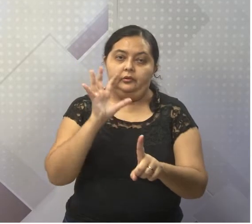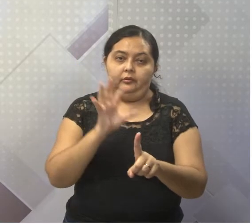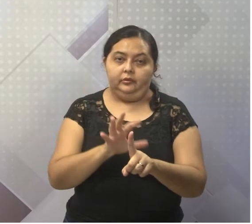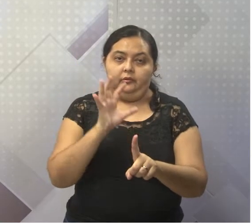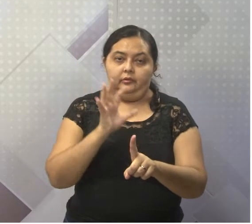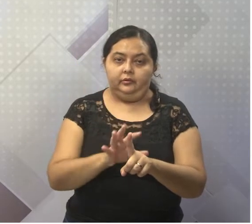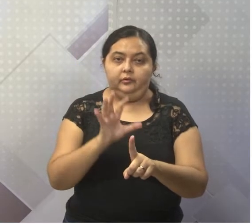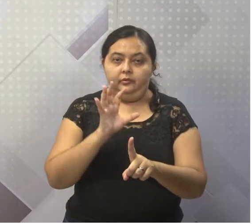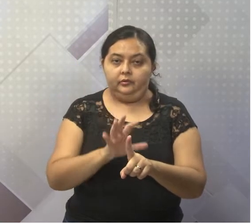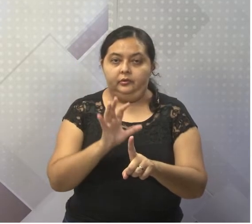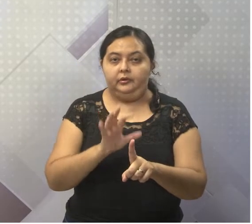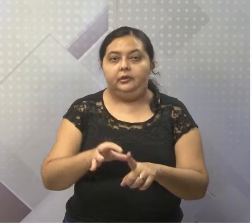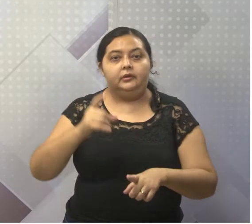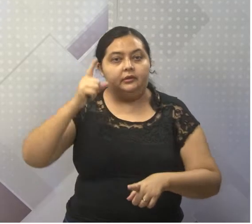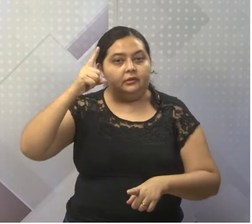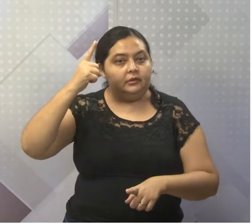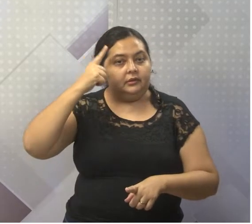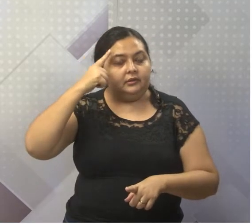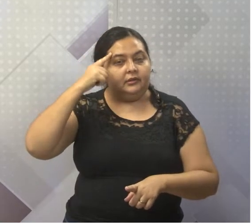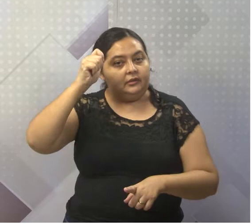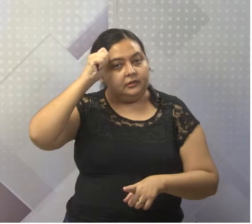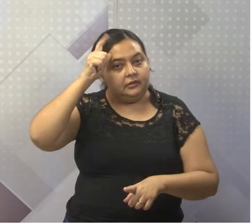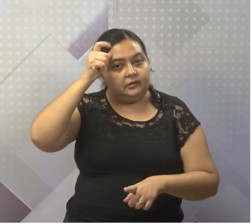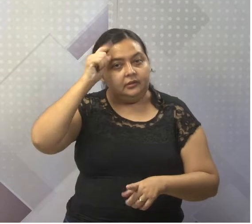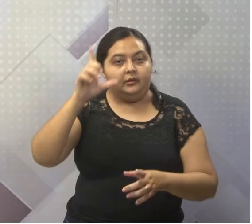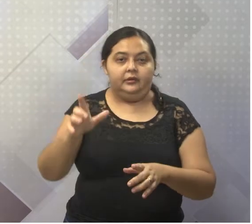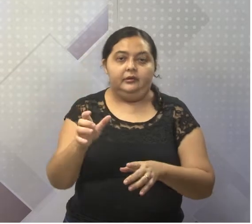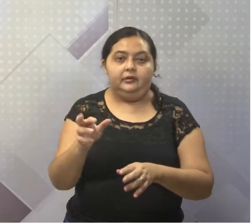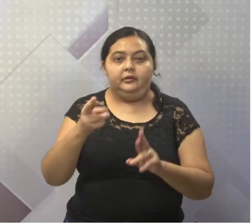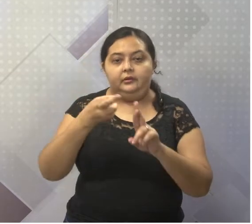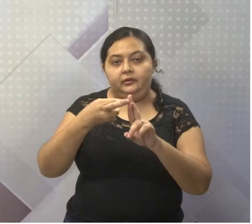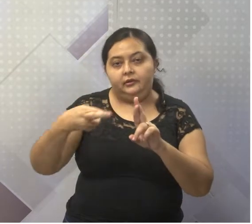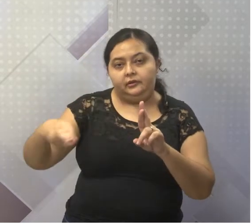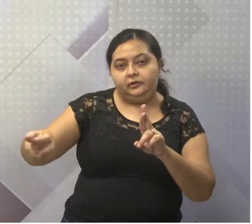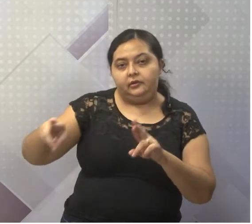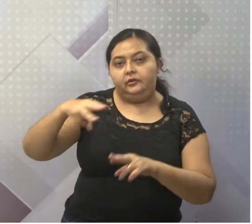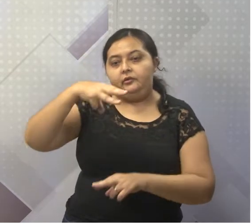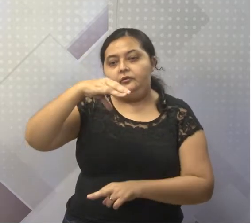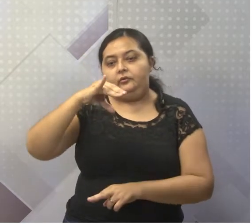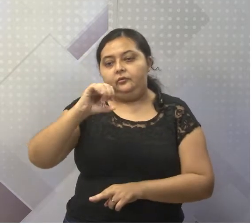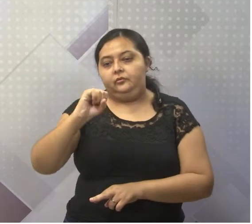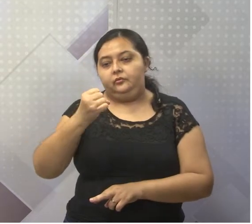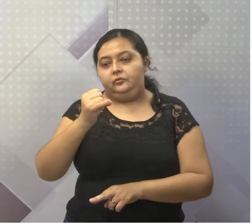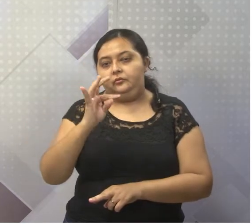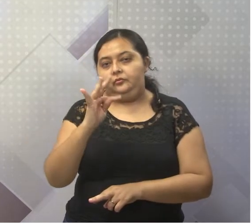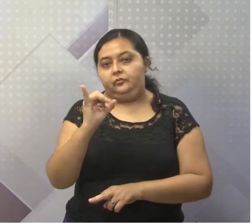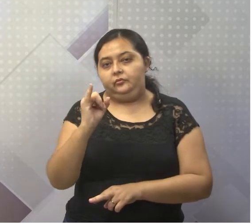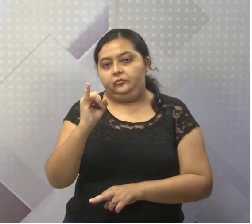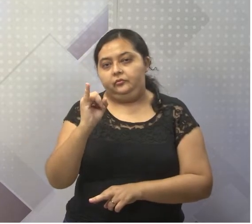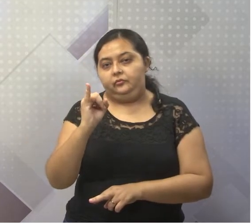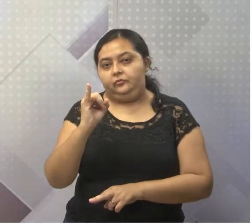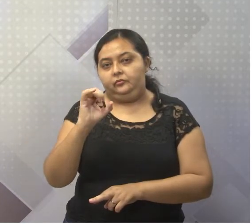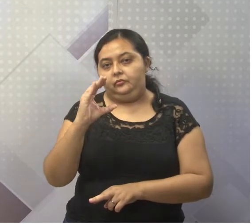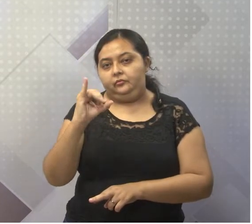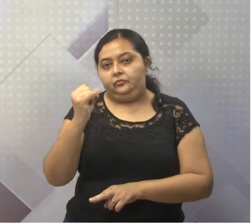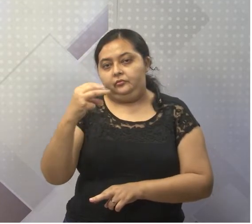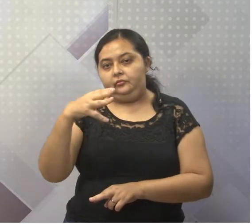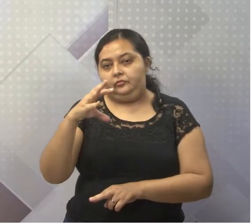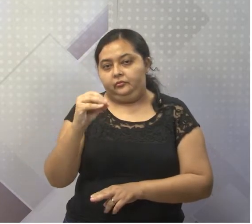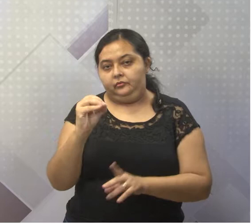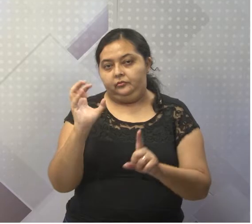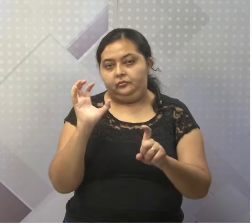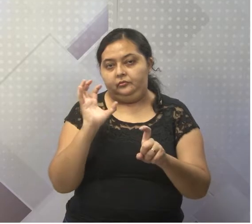do dogmatismo religioso e do misticismo sobre a cultura EA sociedade e